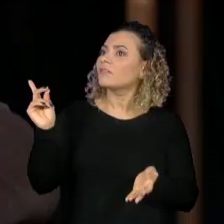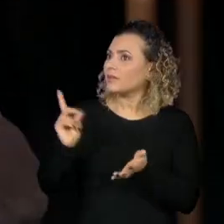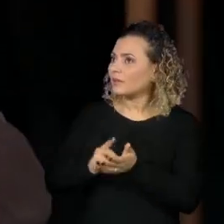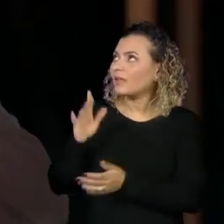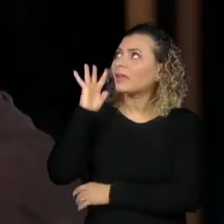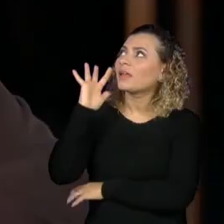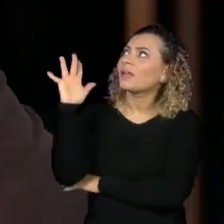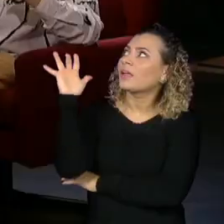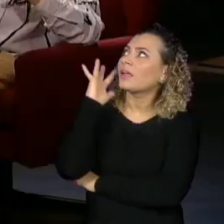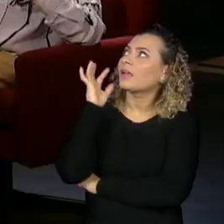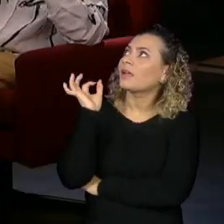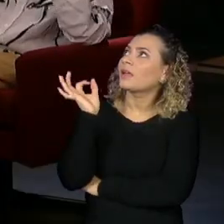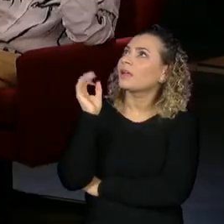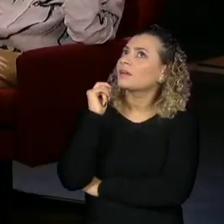agora tem que saber que eu sou eu